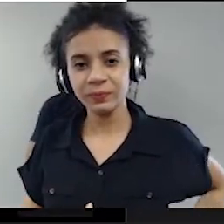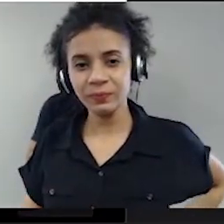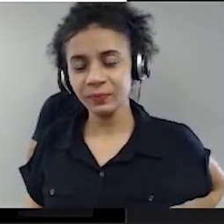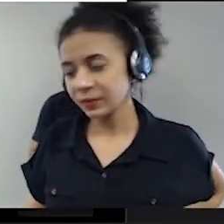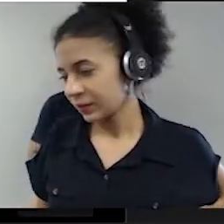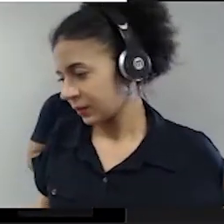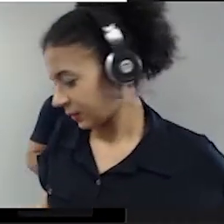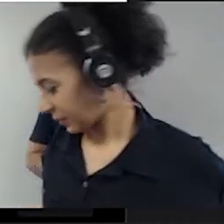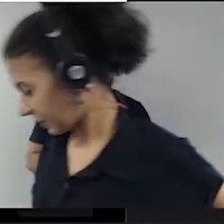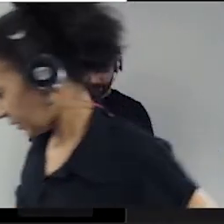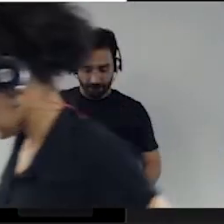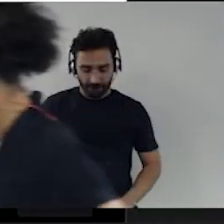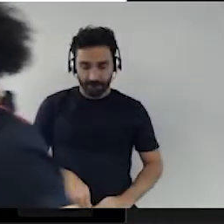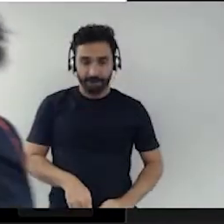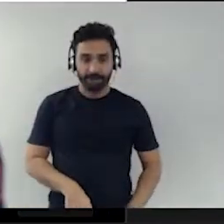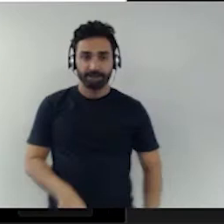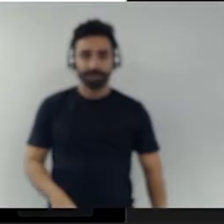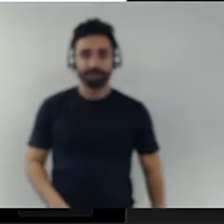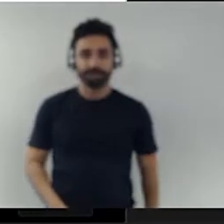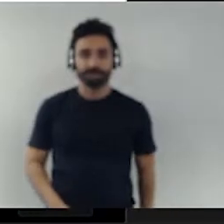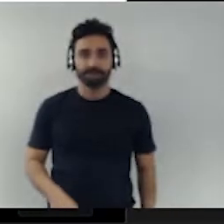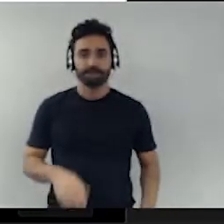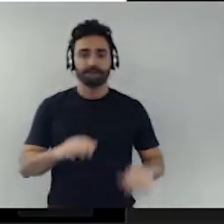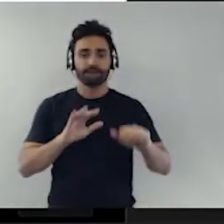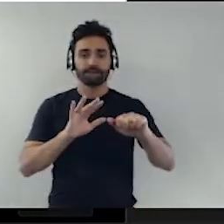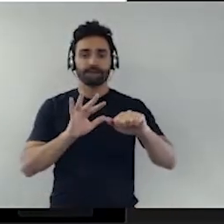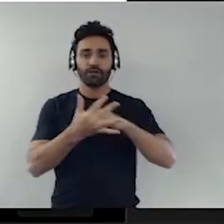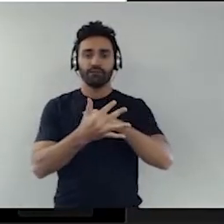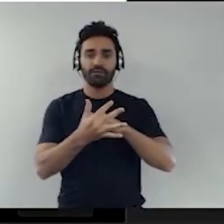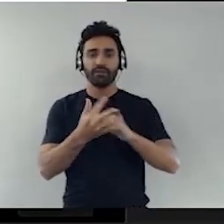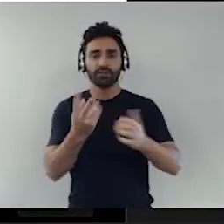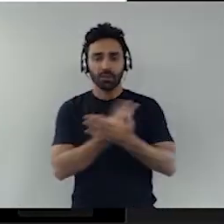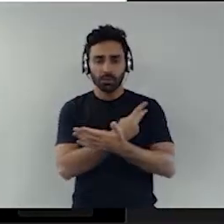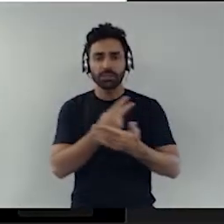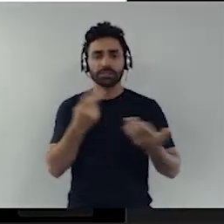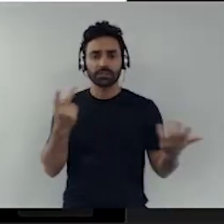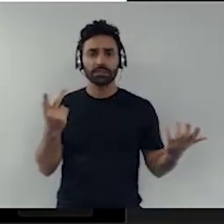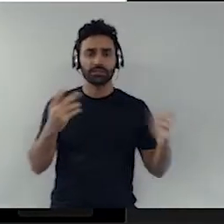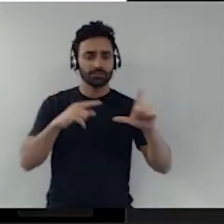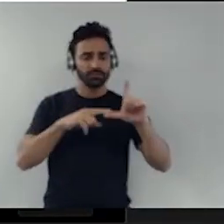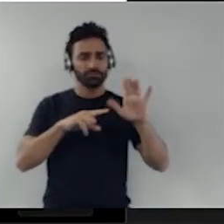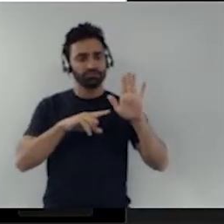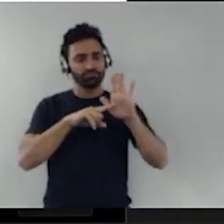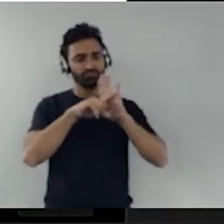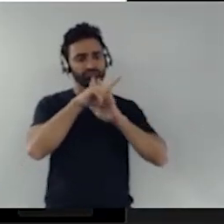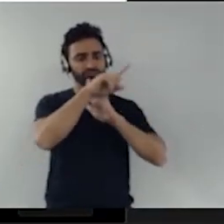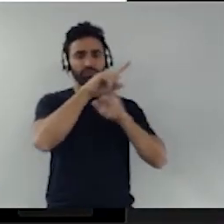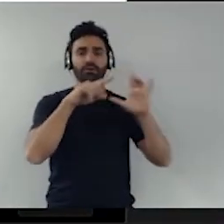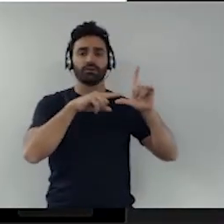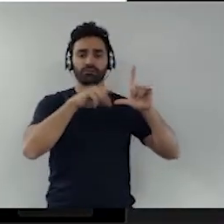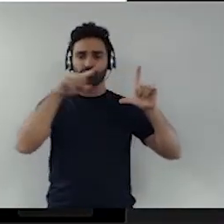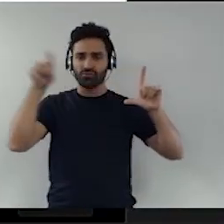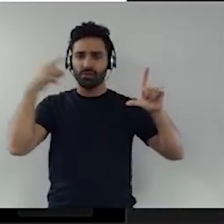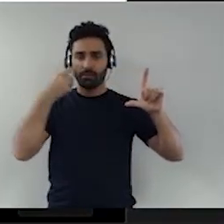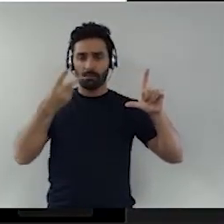em Covid. O que acontece é que os parâmetros de Covid provocam isso na curva projetada. Ó.